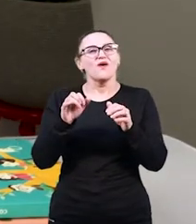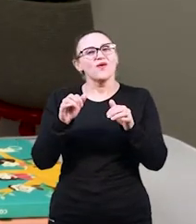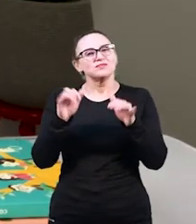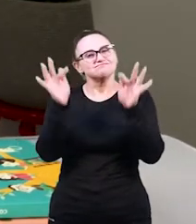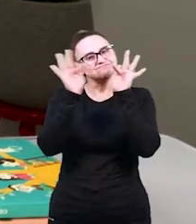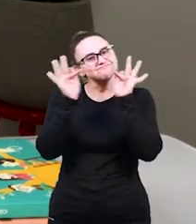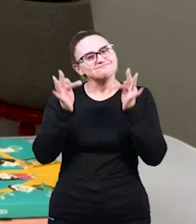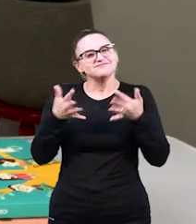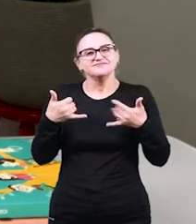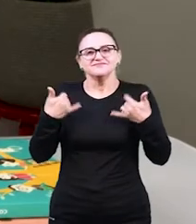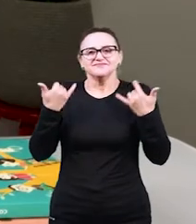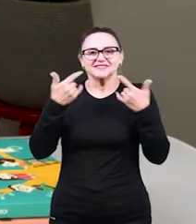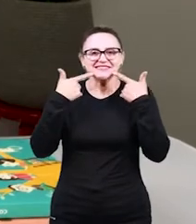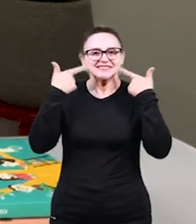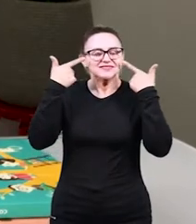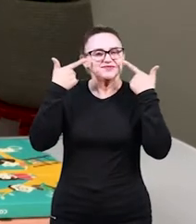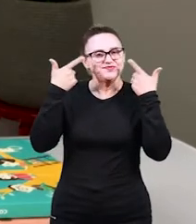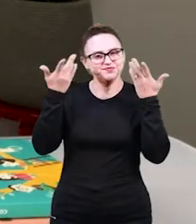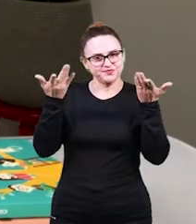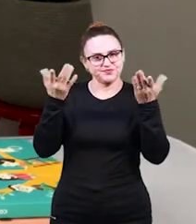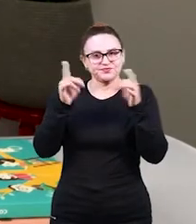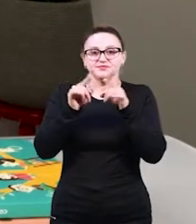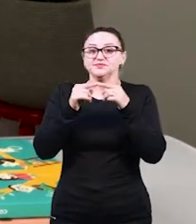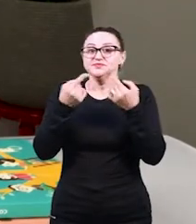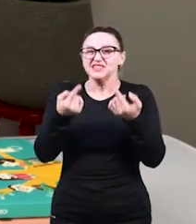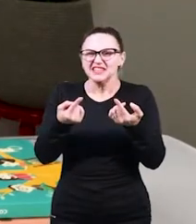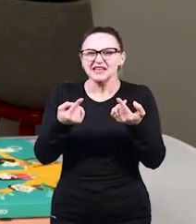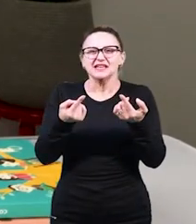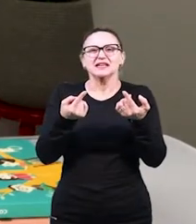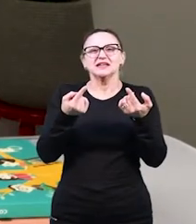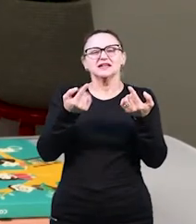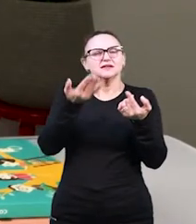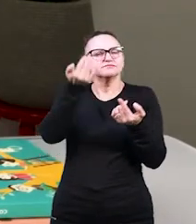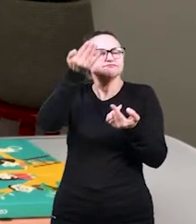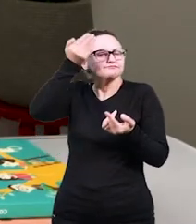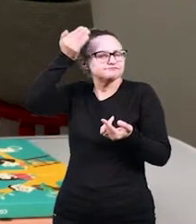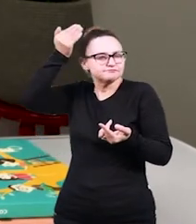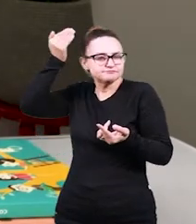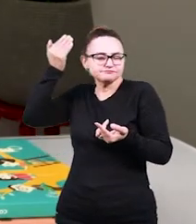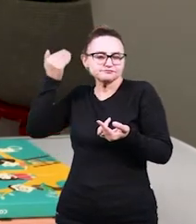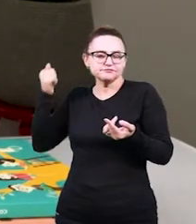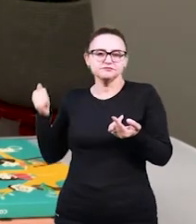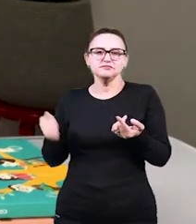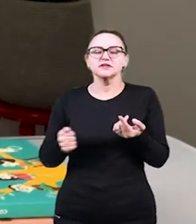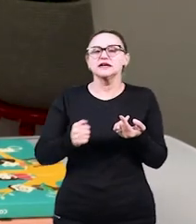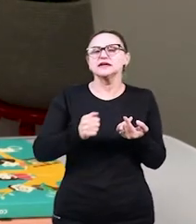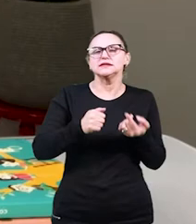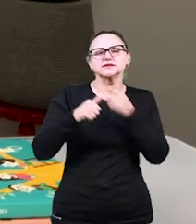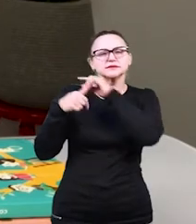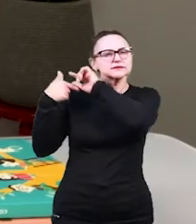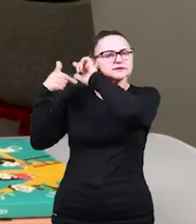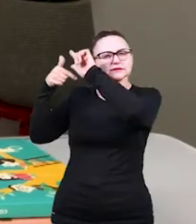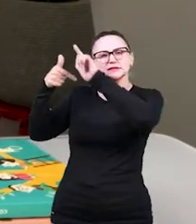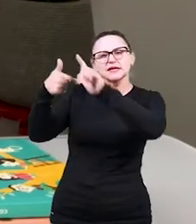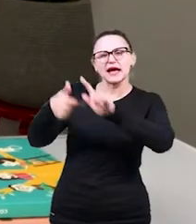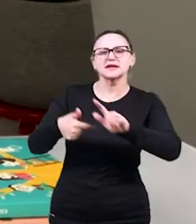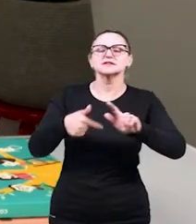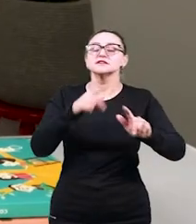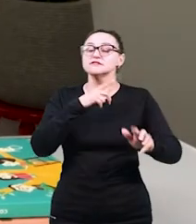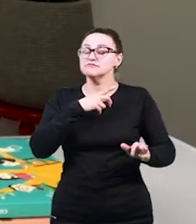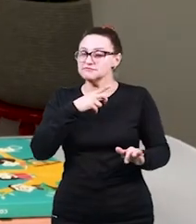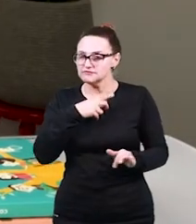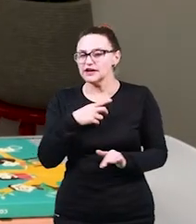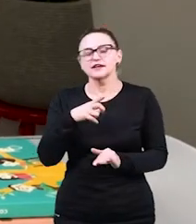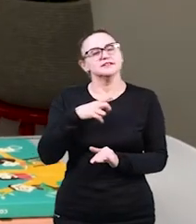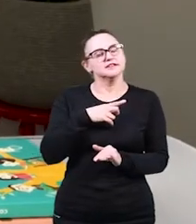remonta ao próprio conceito da literatura em geral, que desde a antiguidade clássica vai também passar, né, vai